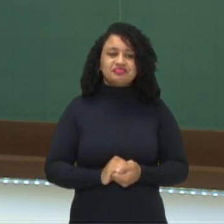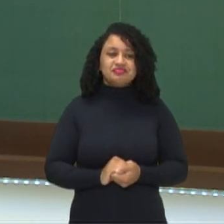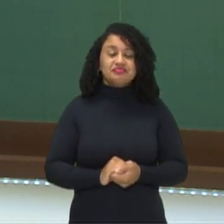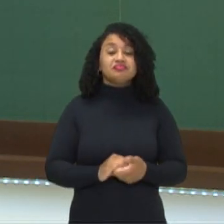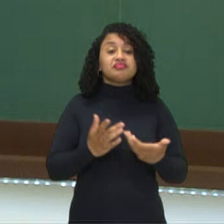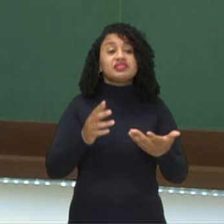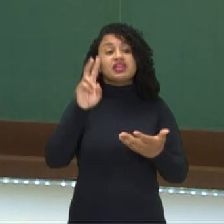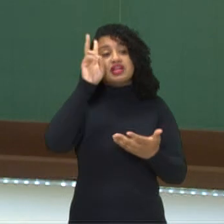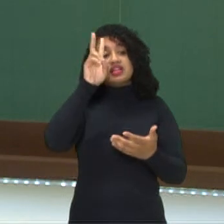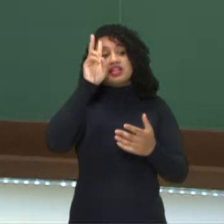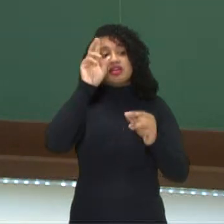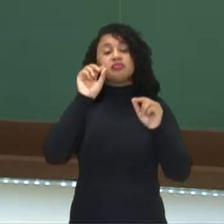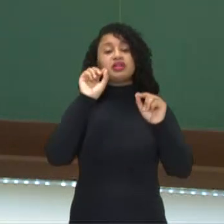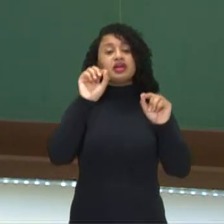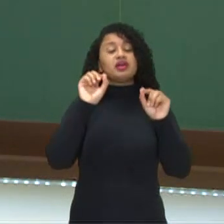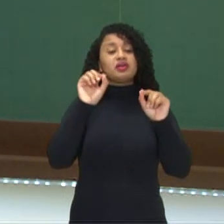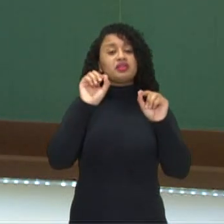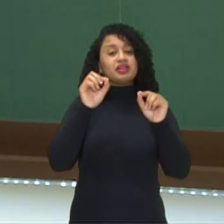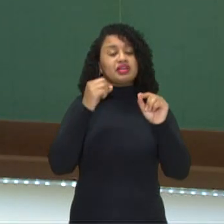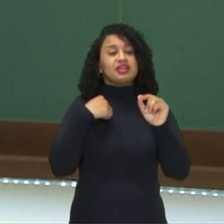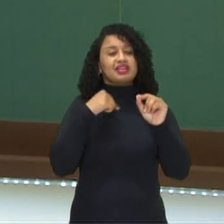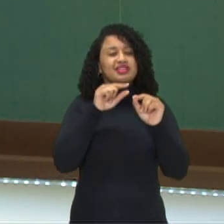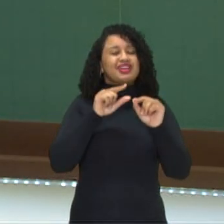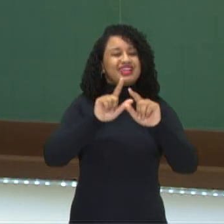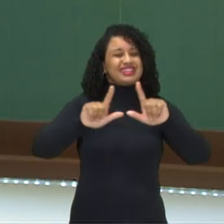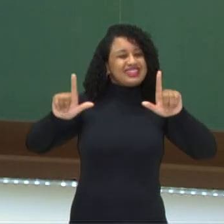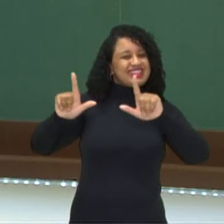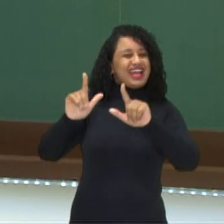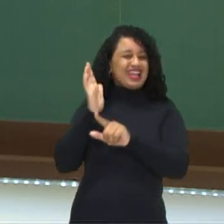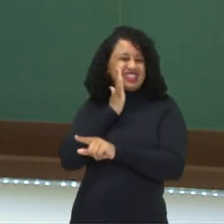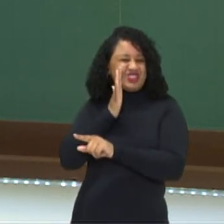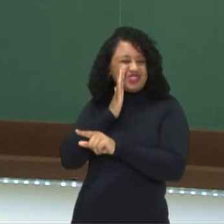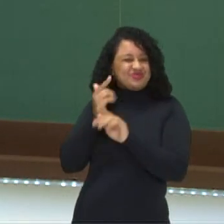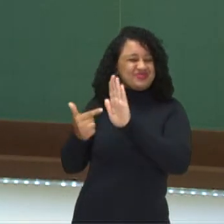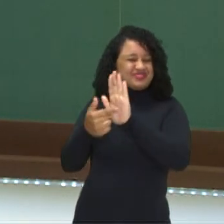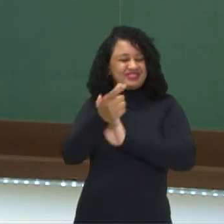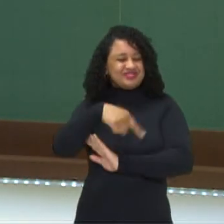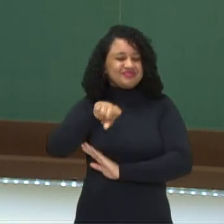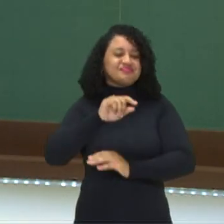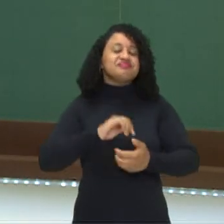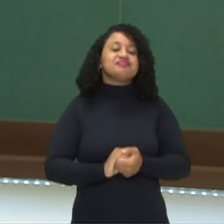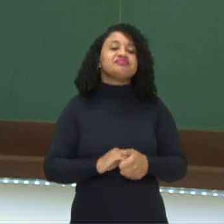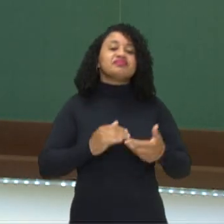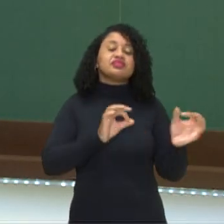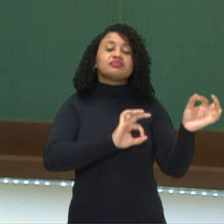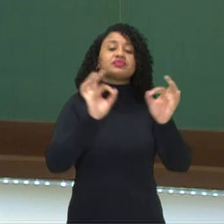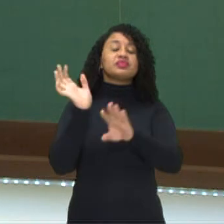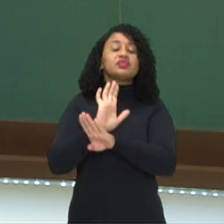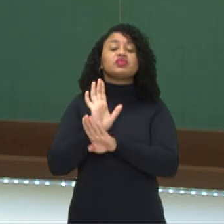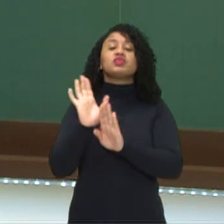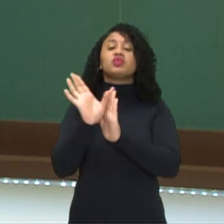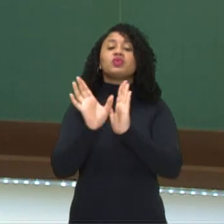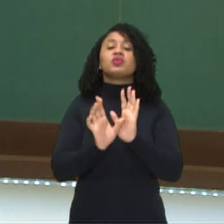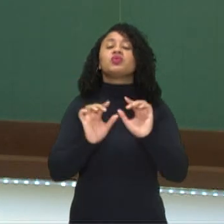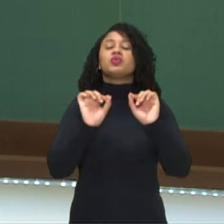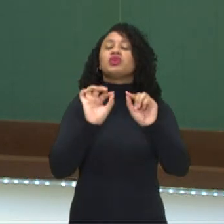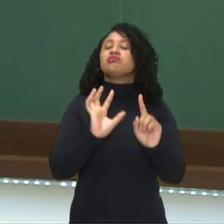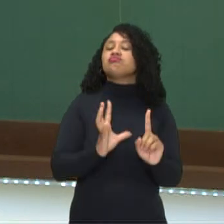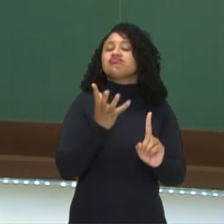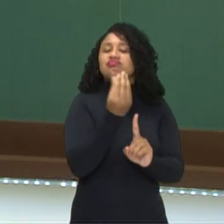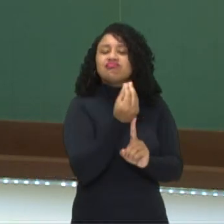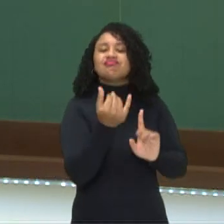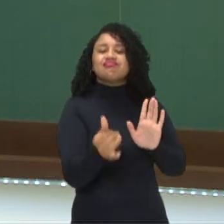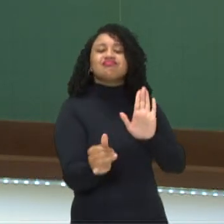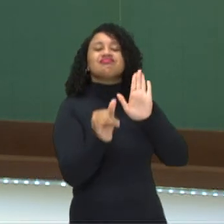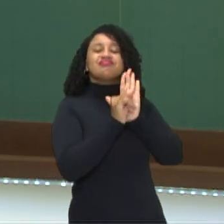Vamos lembrar aqui, ó, gente, de colocar a telinha azul. Então, nesse vídeo nós falamos, né, sobre arte,